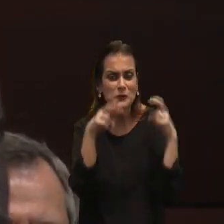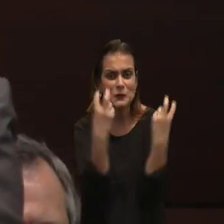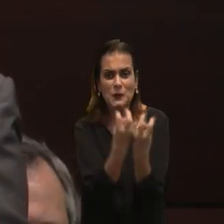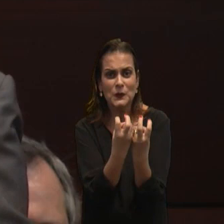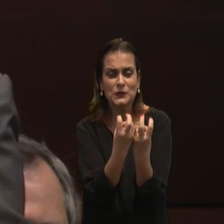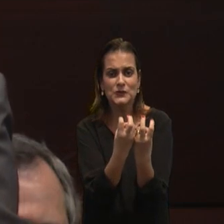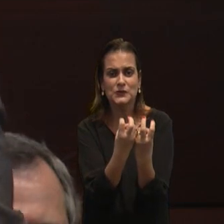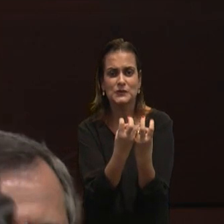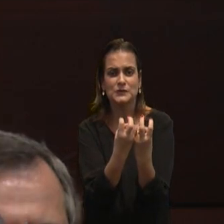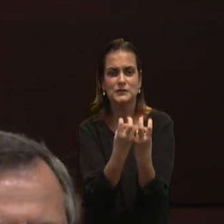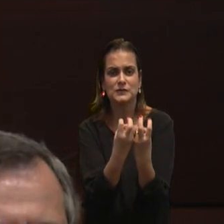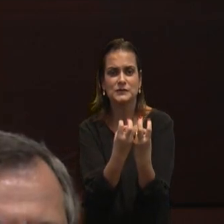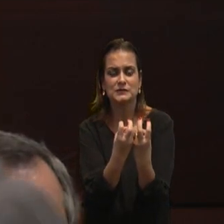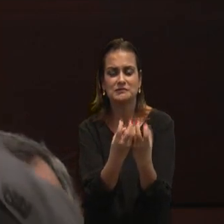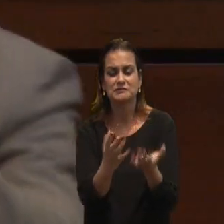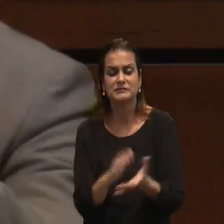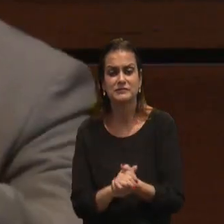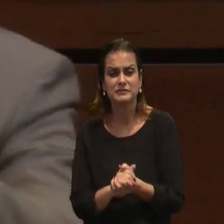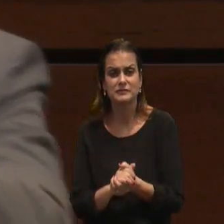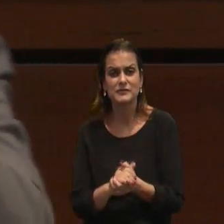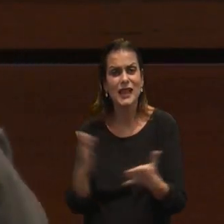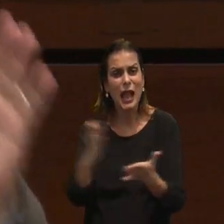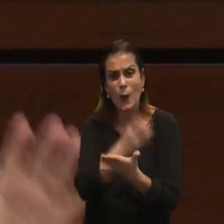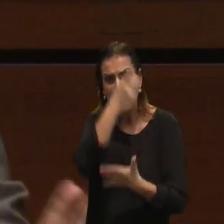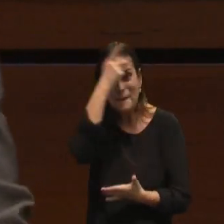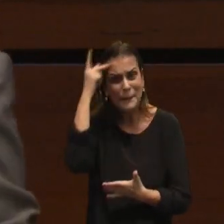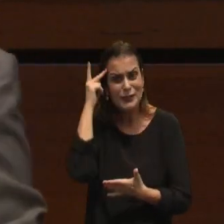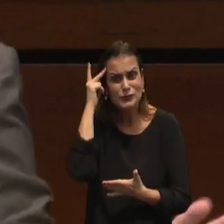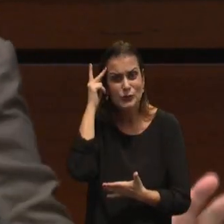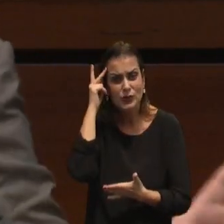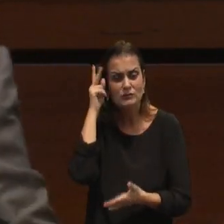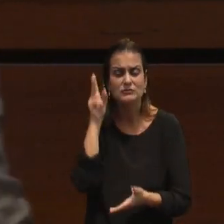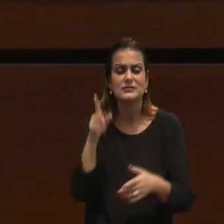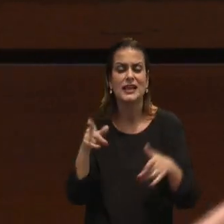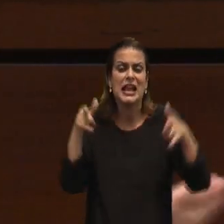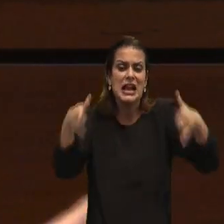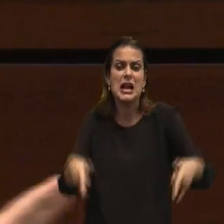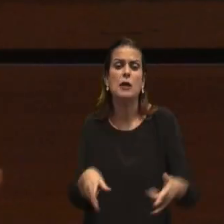culto. Eu diria que inclusive alguns irmãos nem levantam da cama.